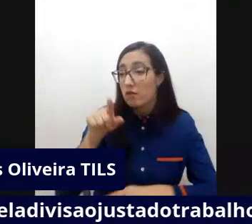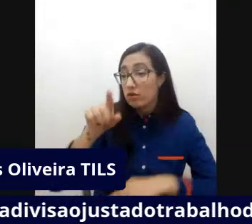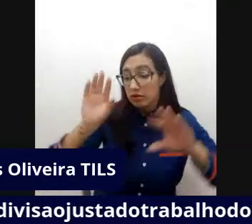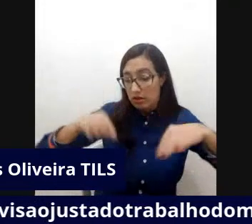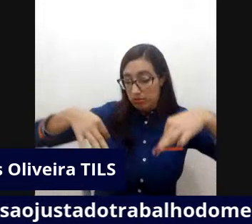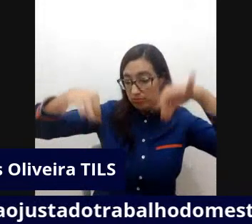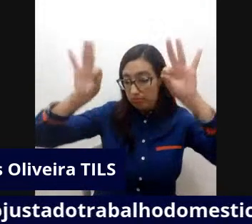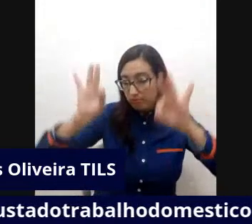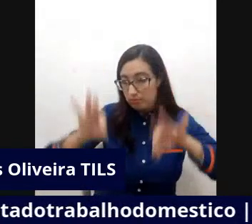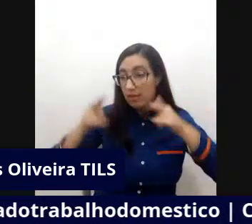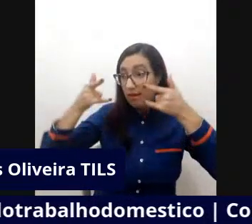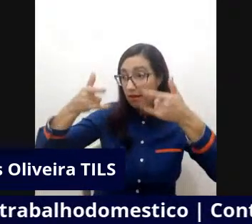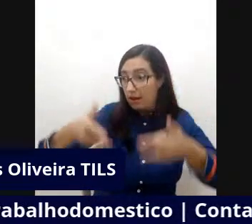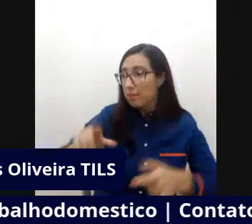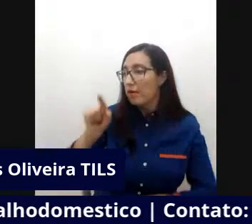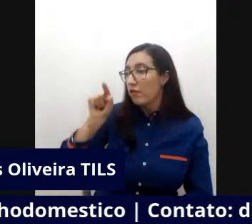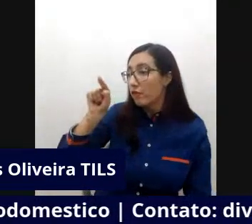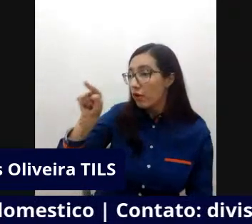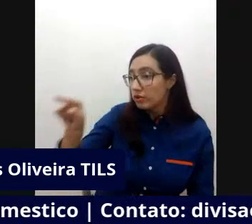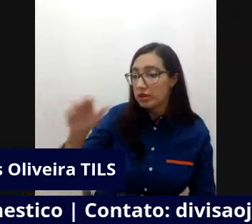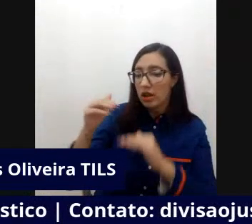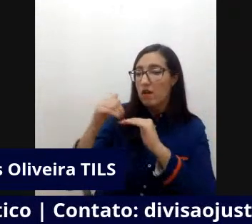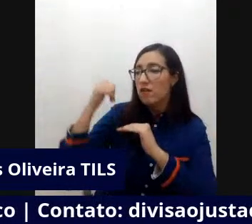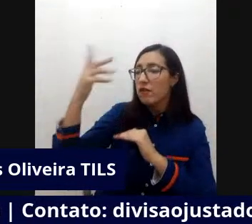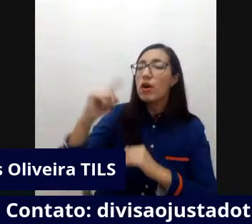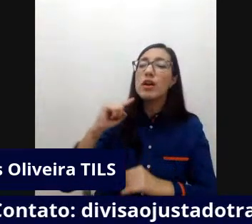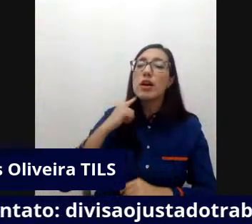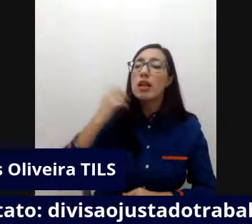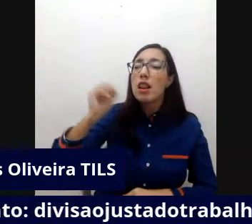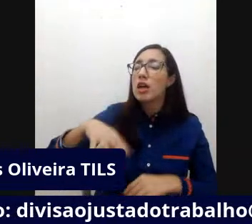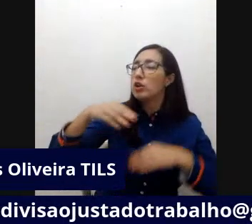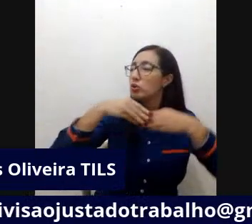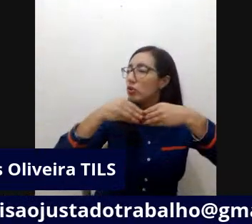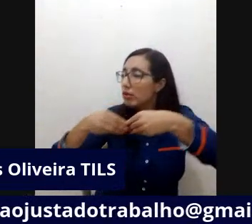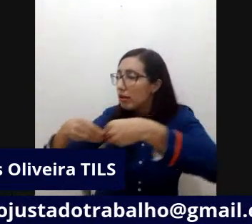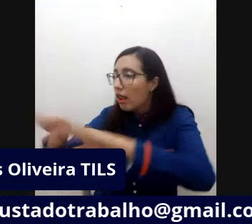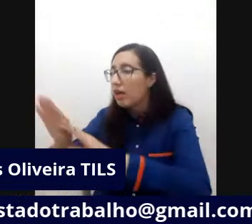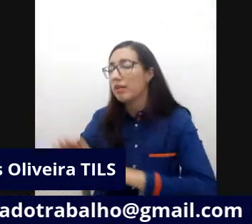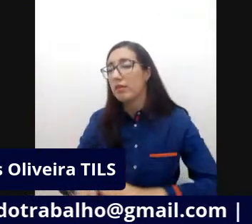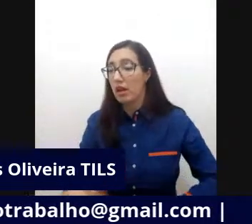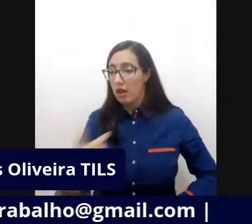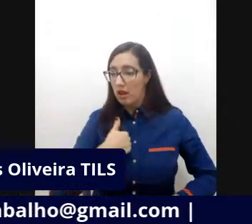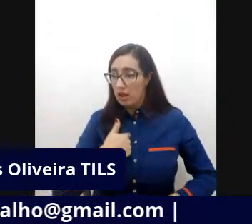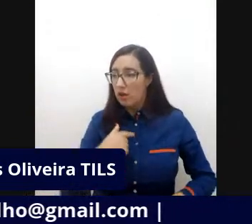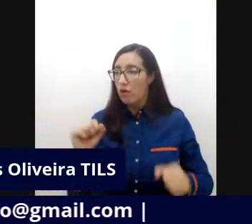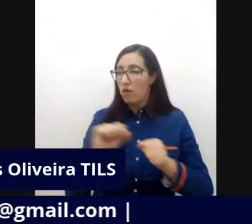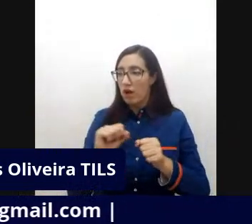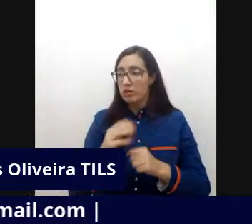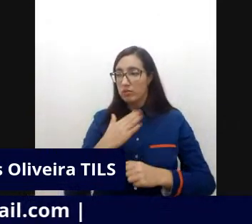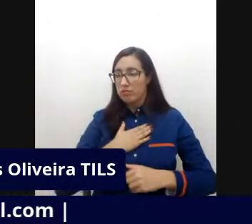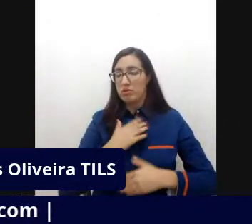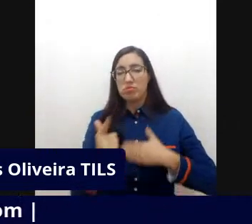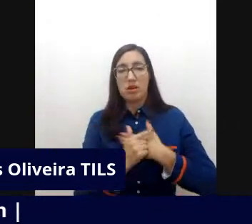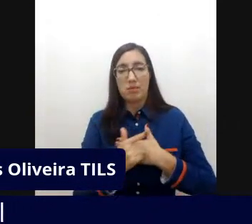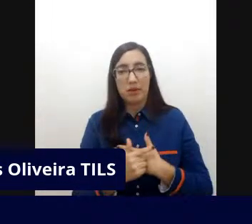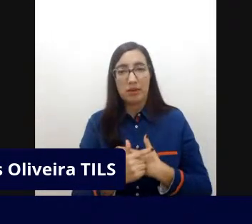diuturnamente essa fala de que o trabalho doméstico é coisa de mulher, a gente